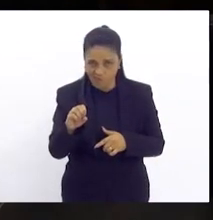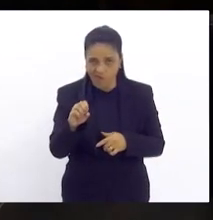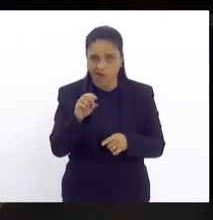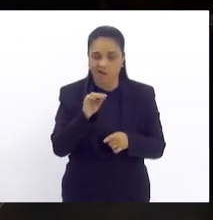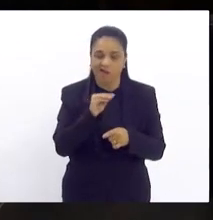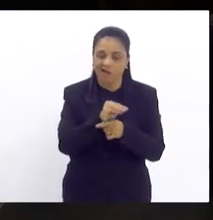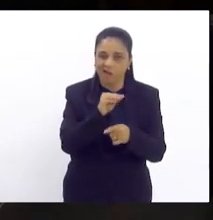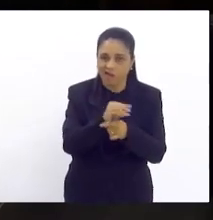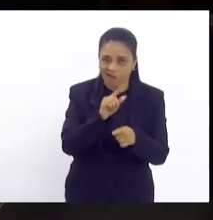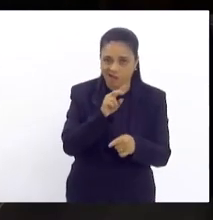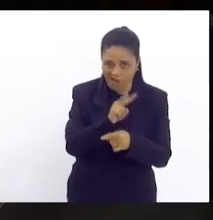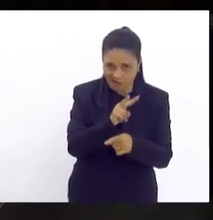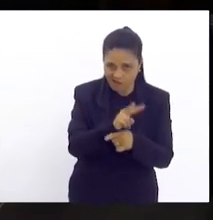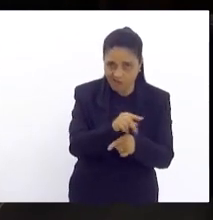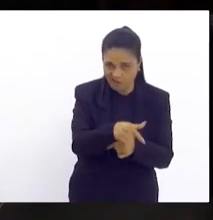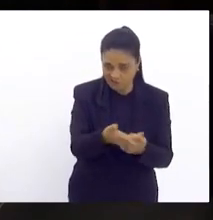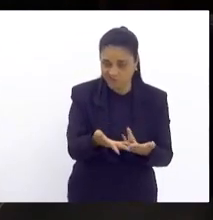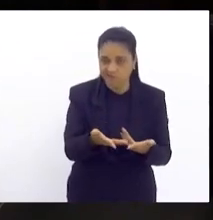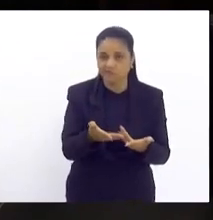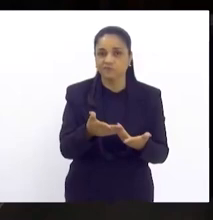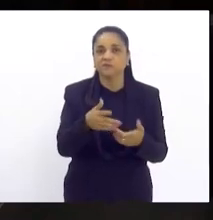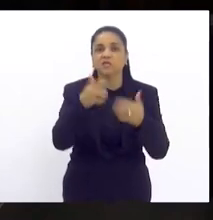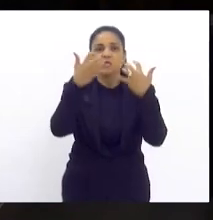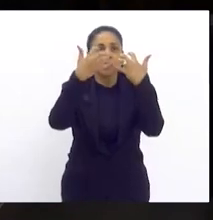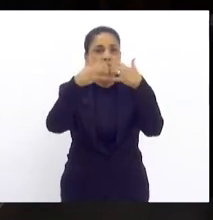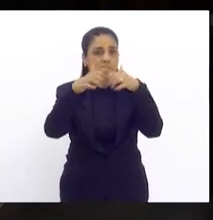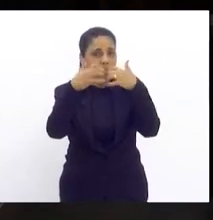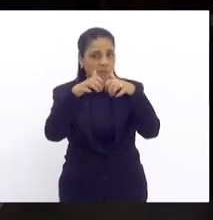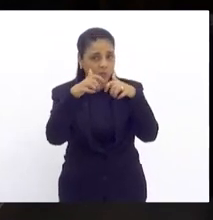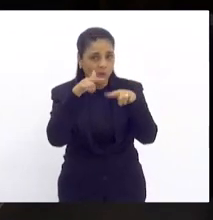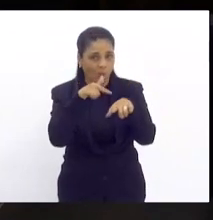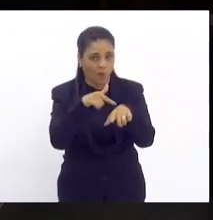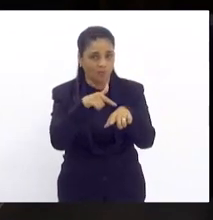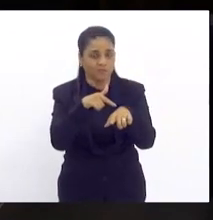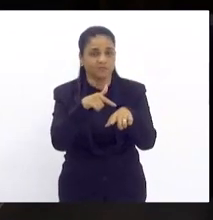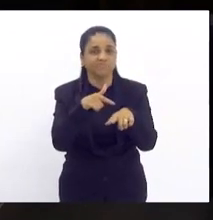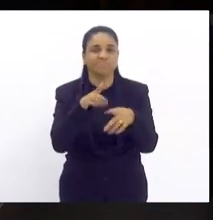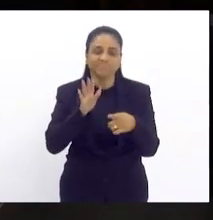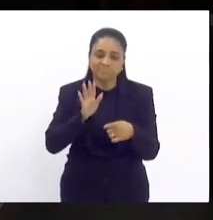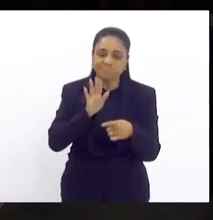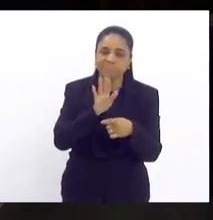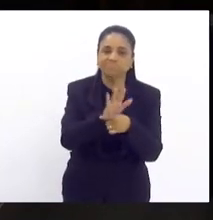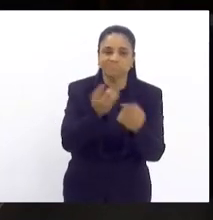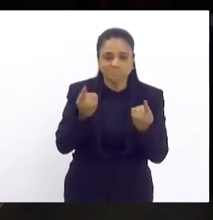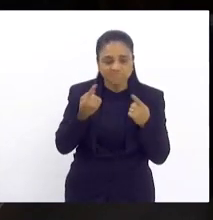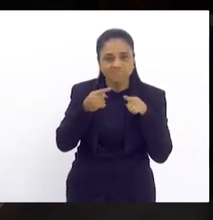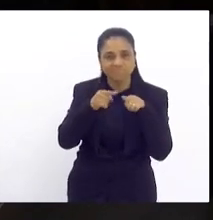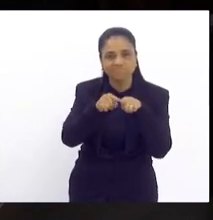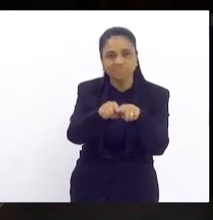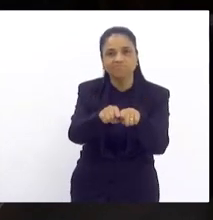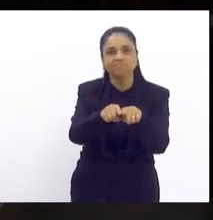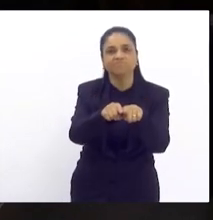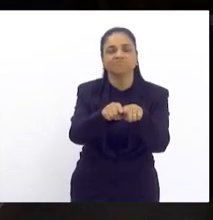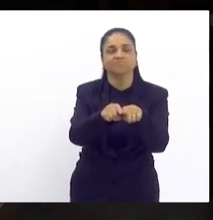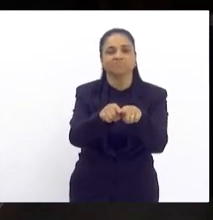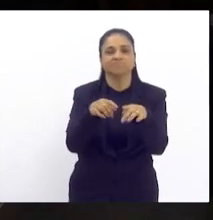Na ocasião de Petrópolis, nós trabalhamos em estreita colaboração com outras agências de